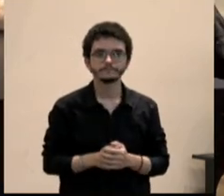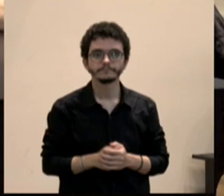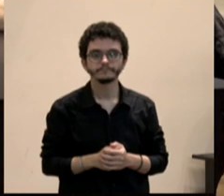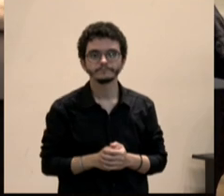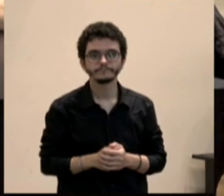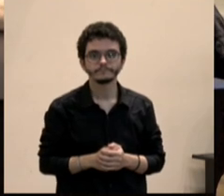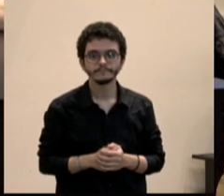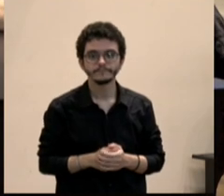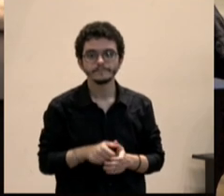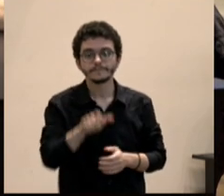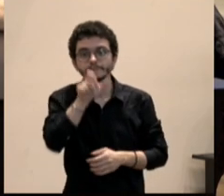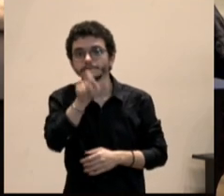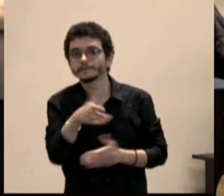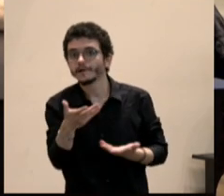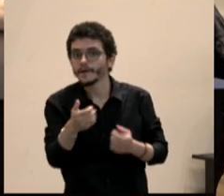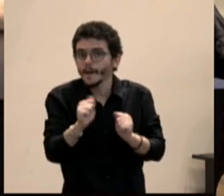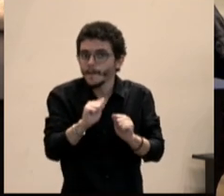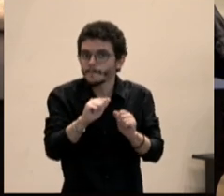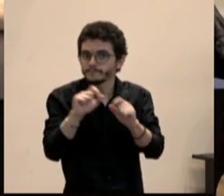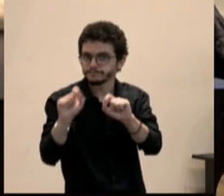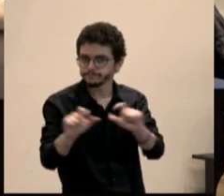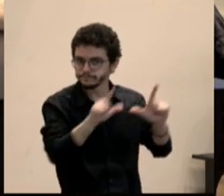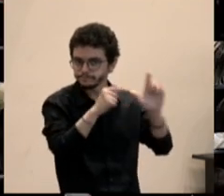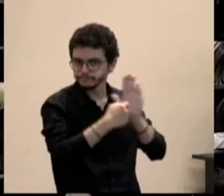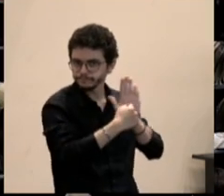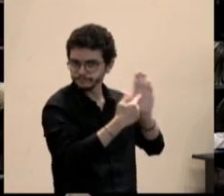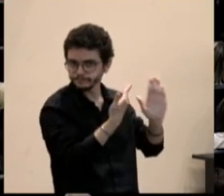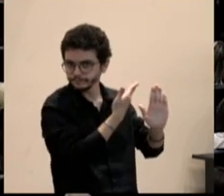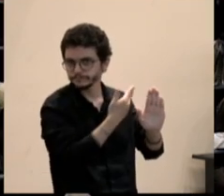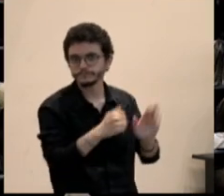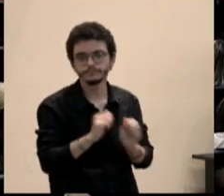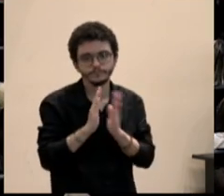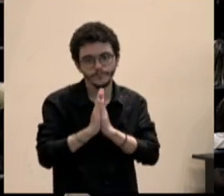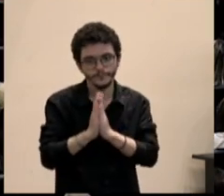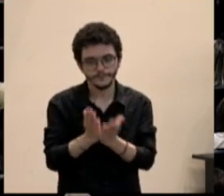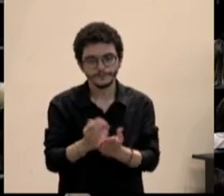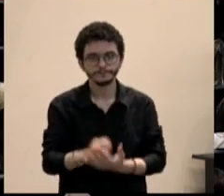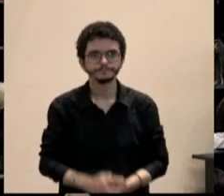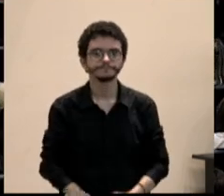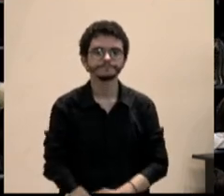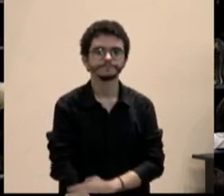Então, se alguém puder colocar para mim, por favor.